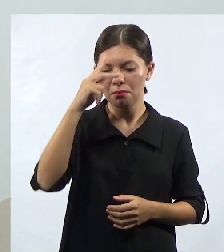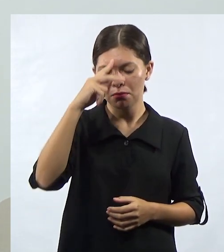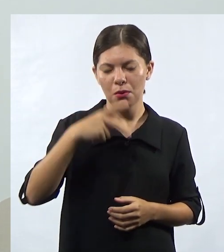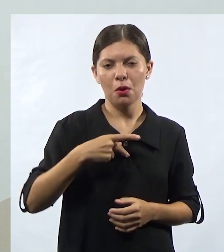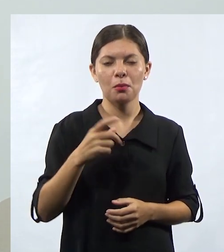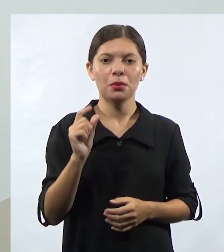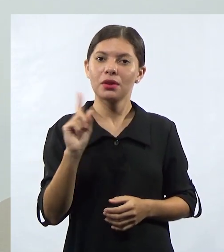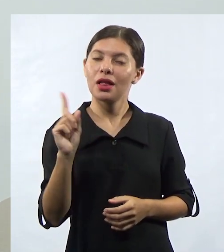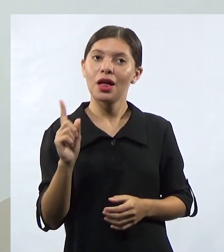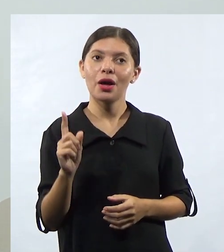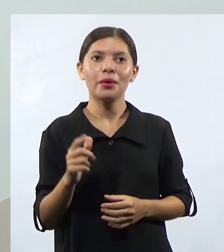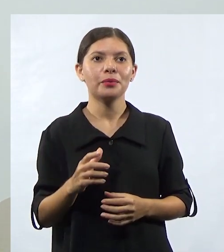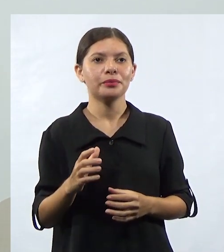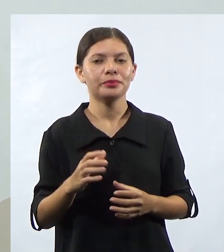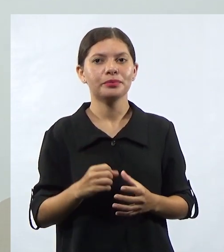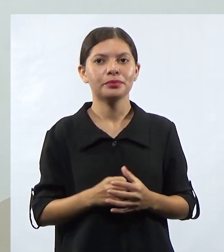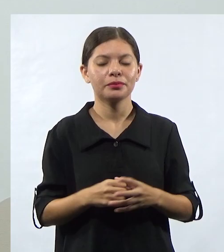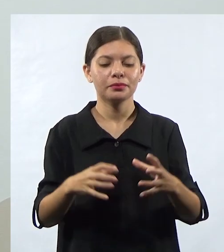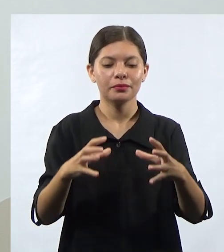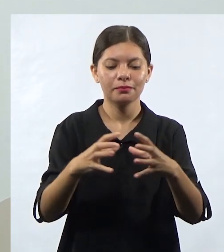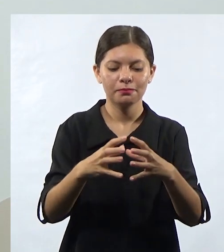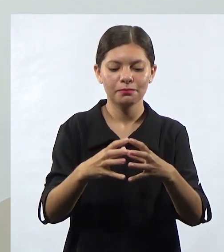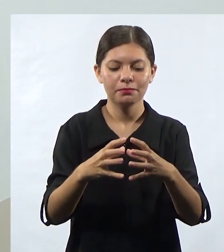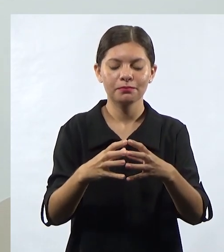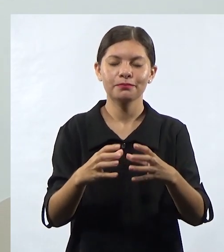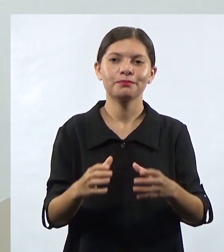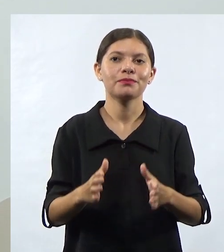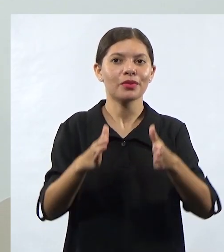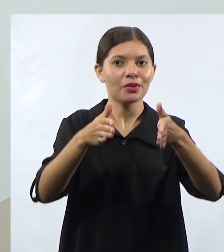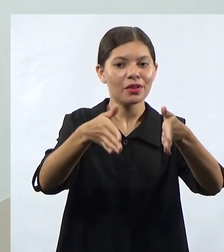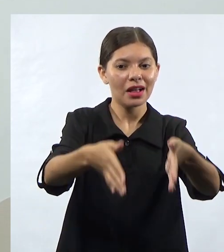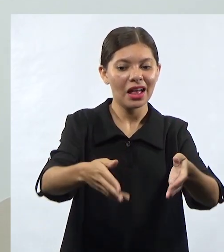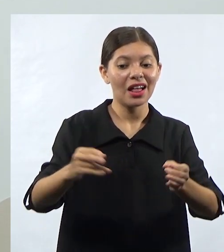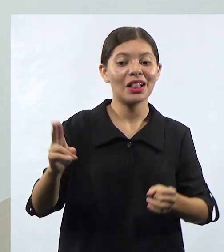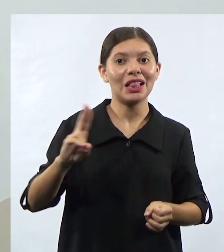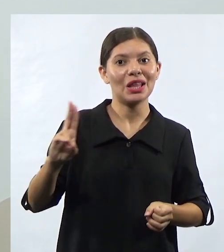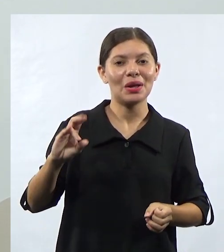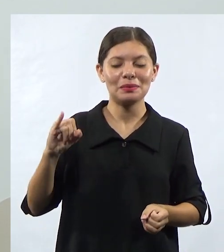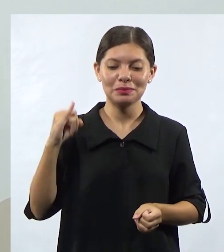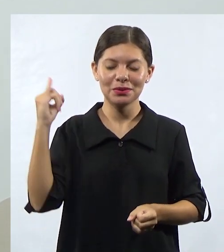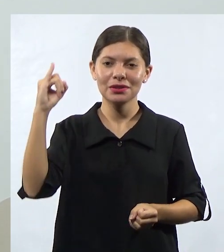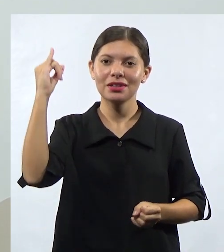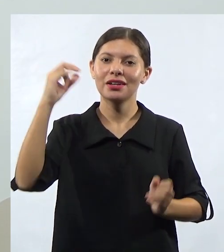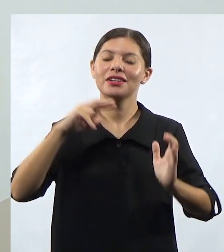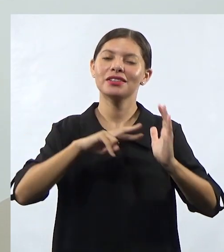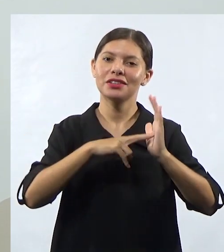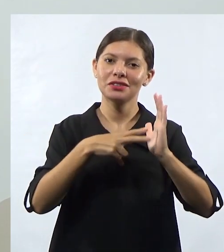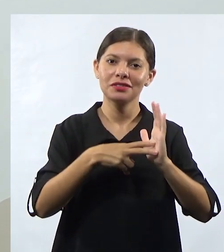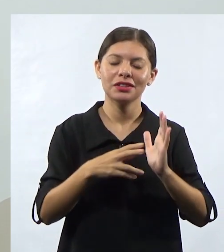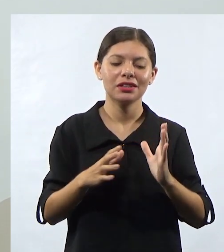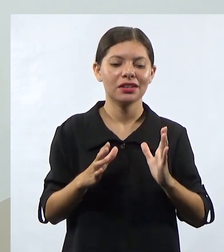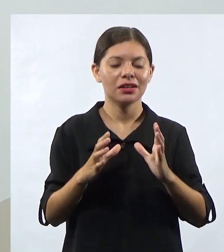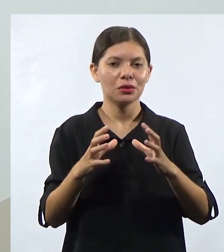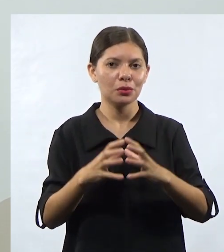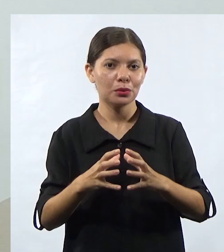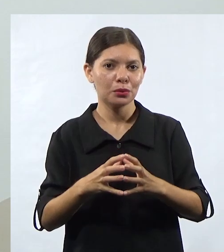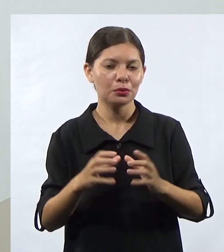chama grupo, né? E por isso que chama focal. Porque é a ideia do grupo sobre um assunto, sobre um